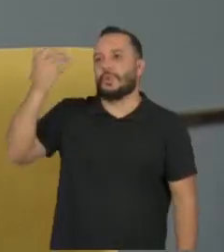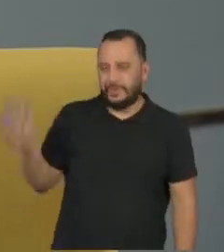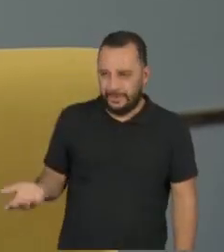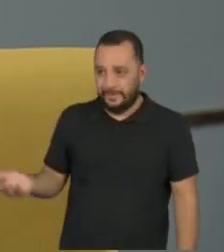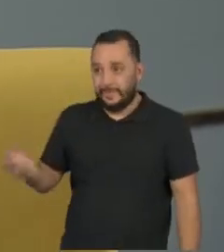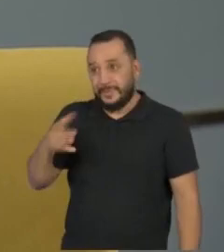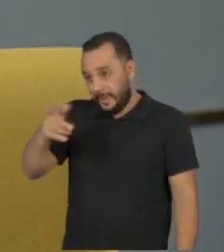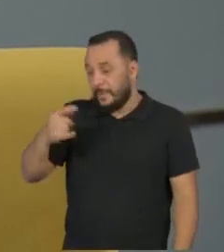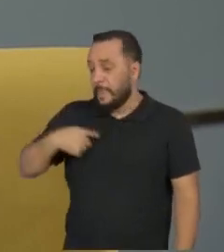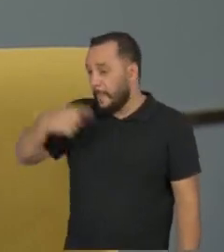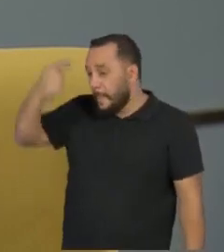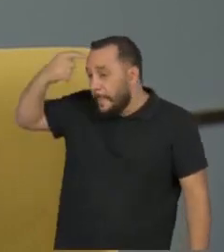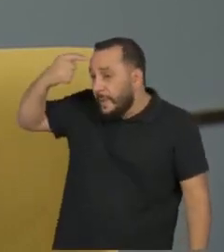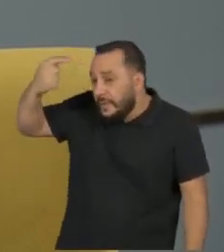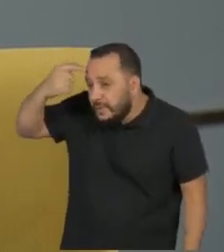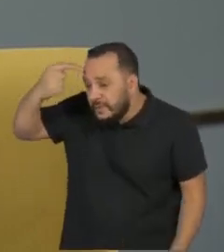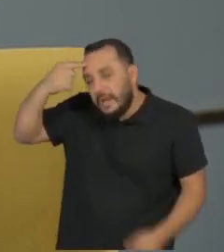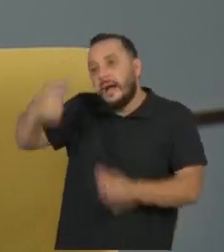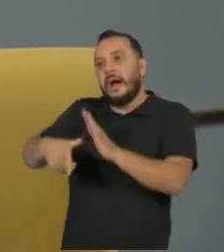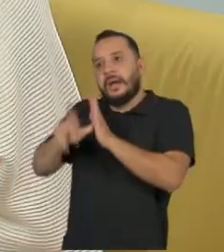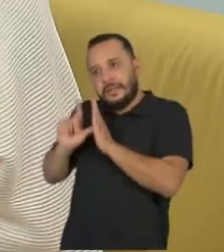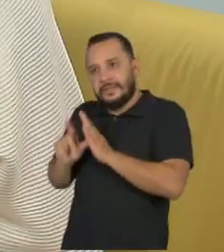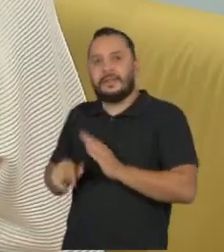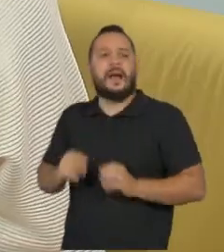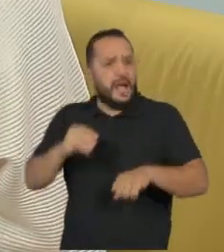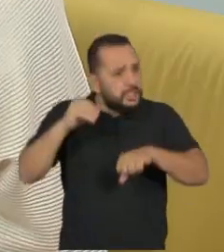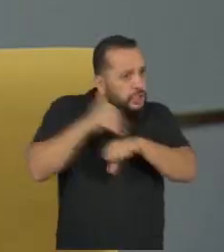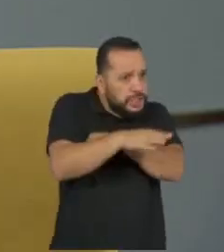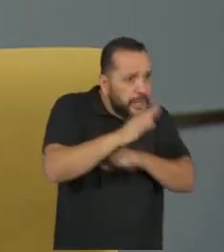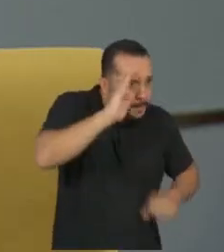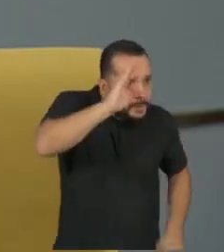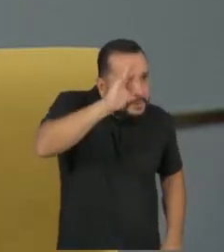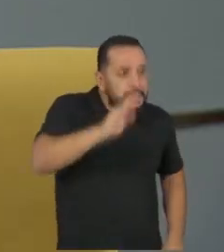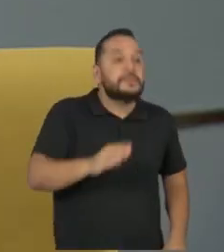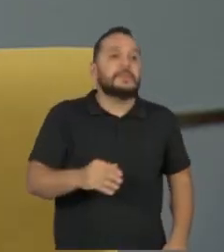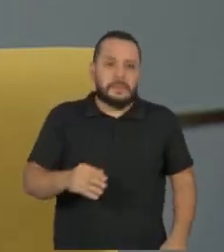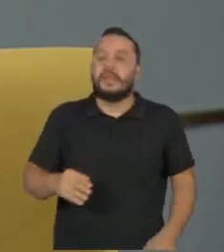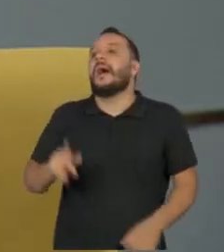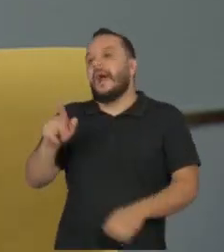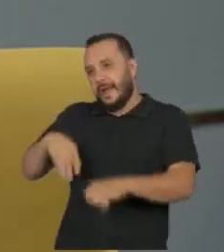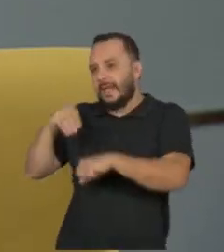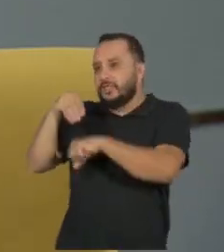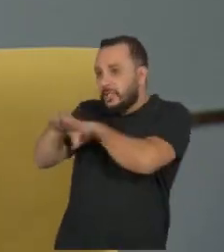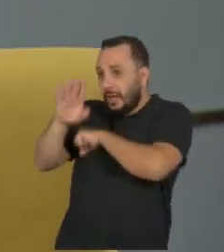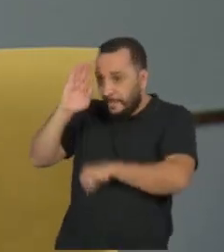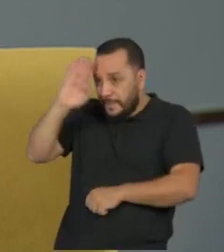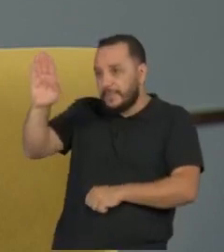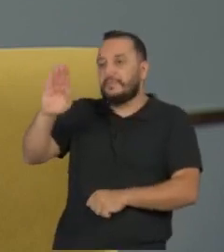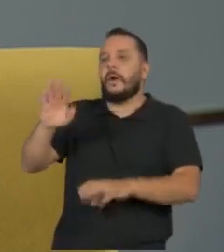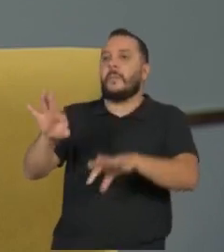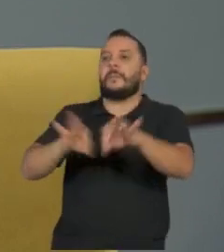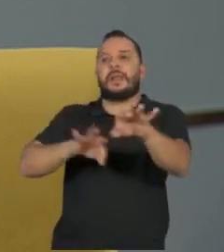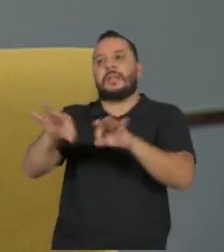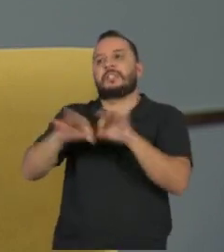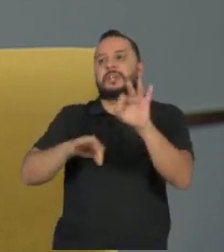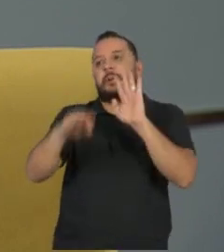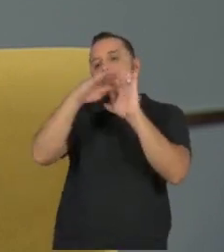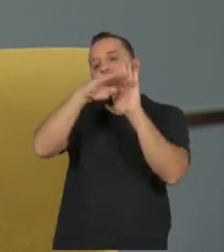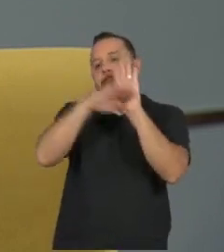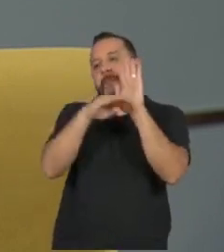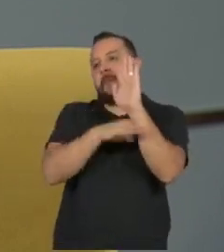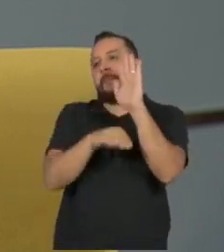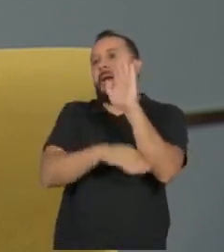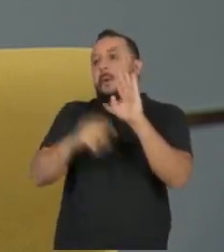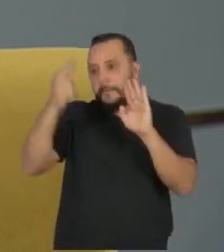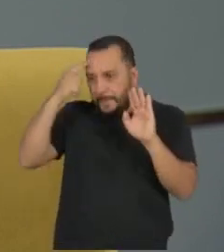de contrair essa dívida. Essa seria a dica principal? Essa eu acho que é a dica principal, planejar. Pensar